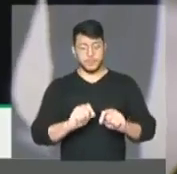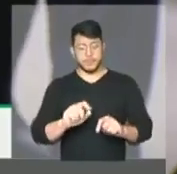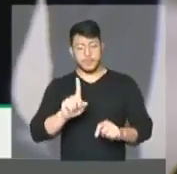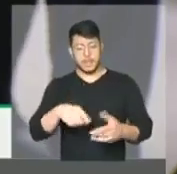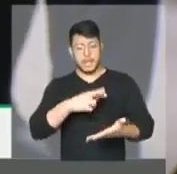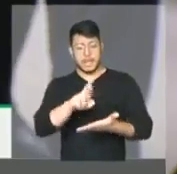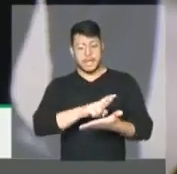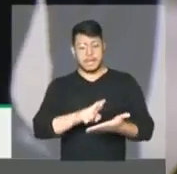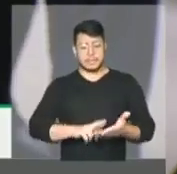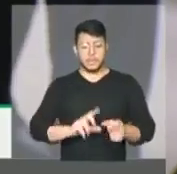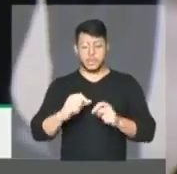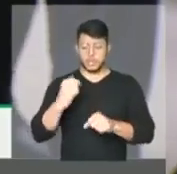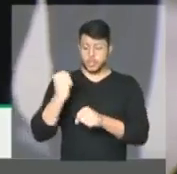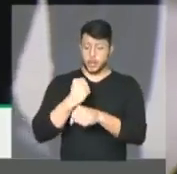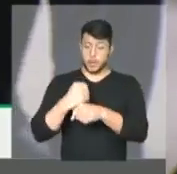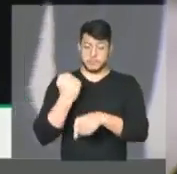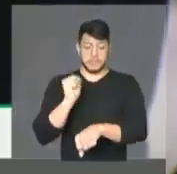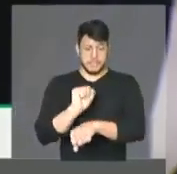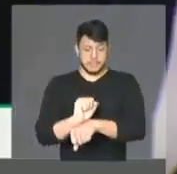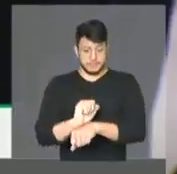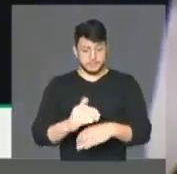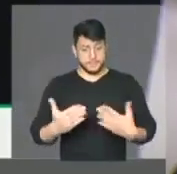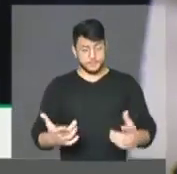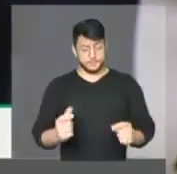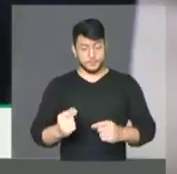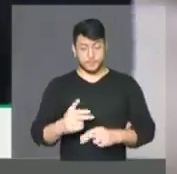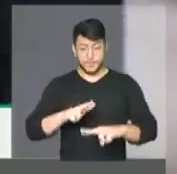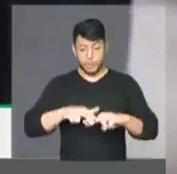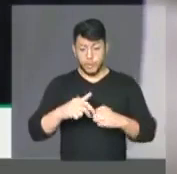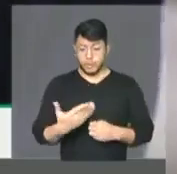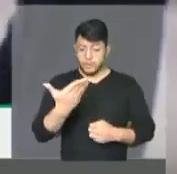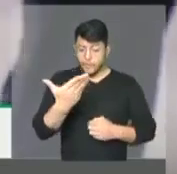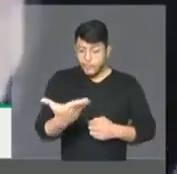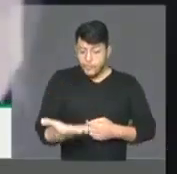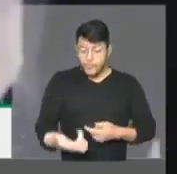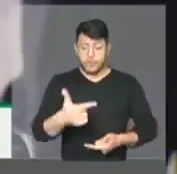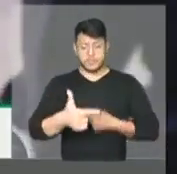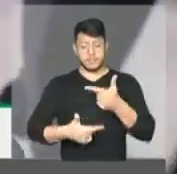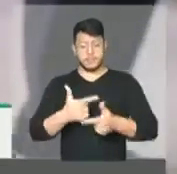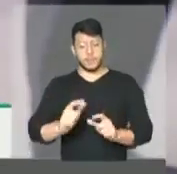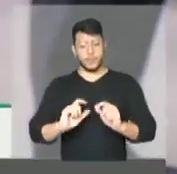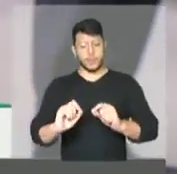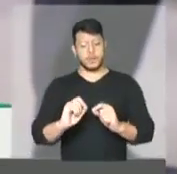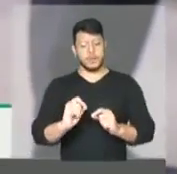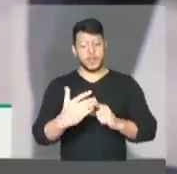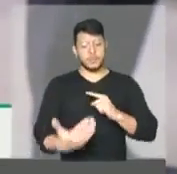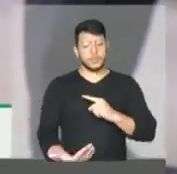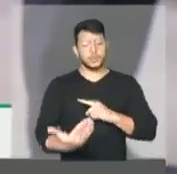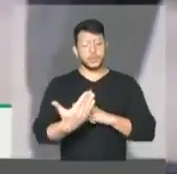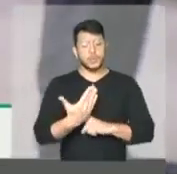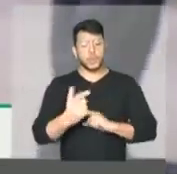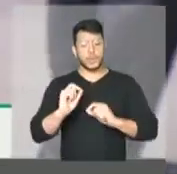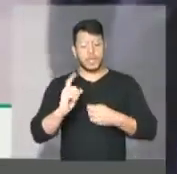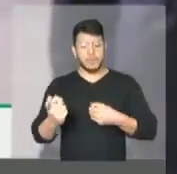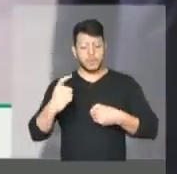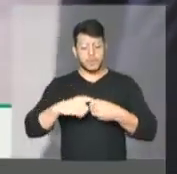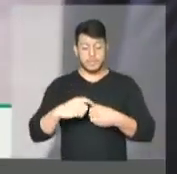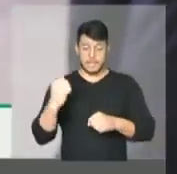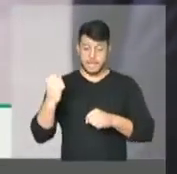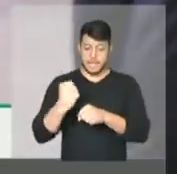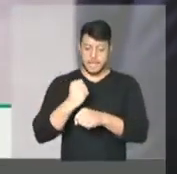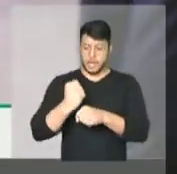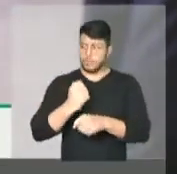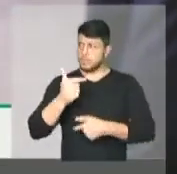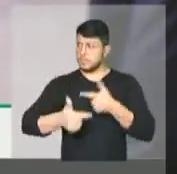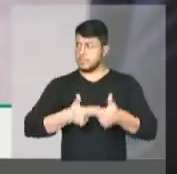Comissão de Obras Paradas, foi na sua liderança que nós vimos serem retomadas mais de 2.000 obras no Brasil.